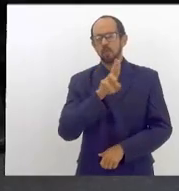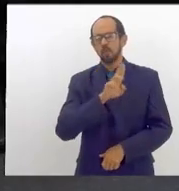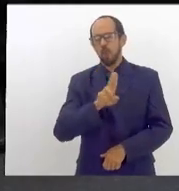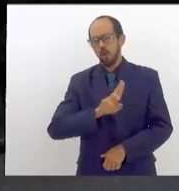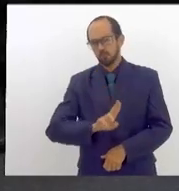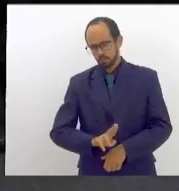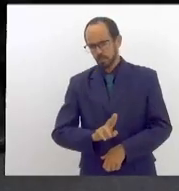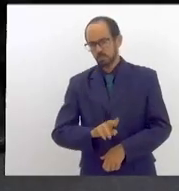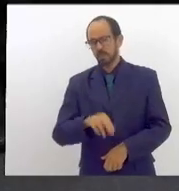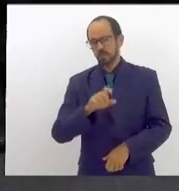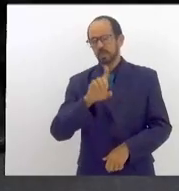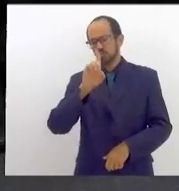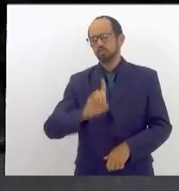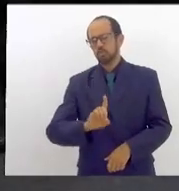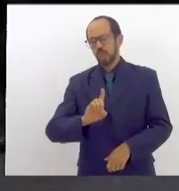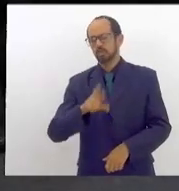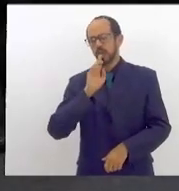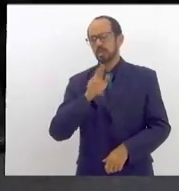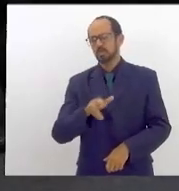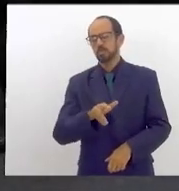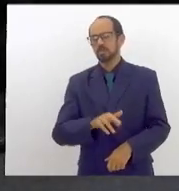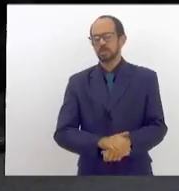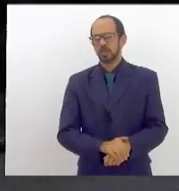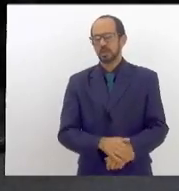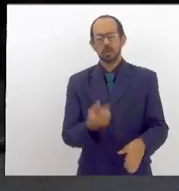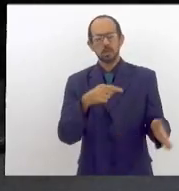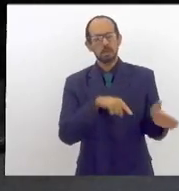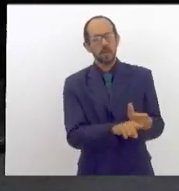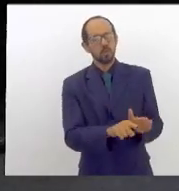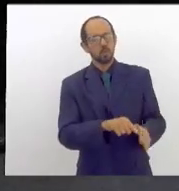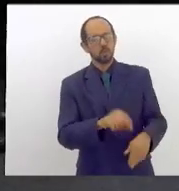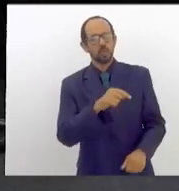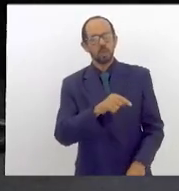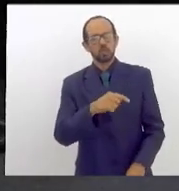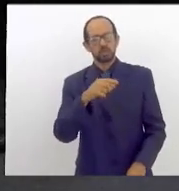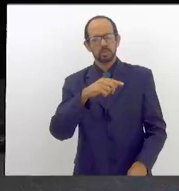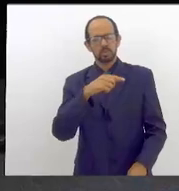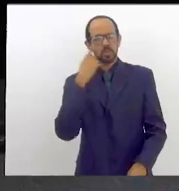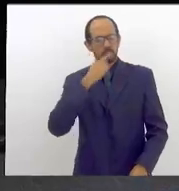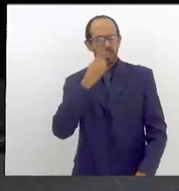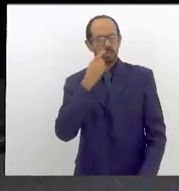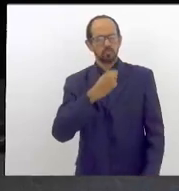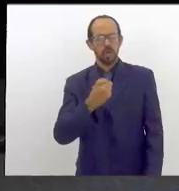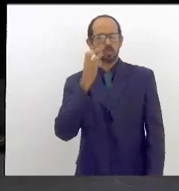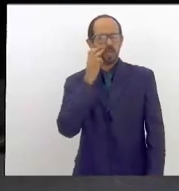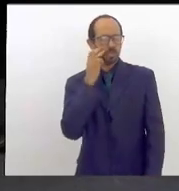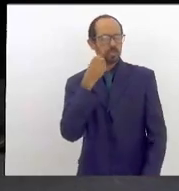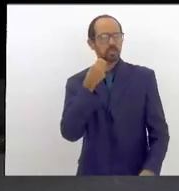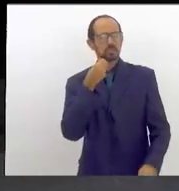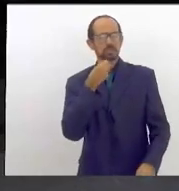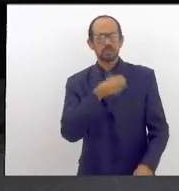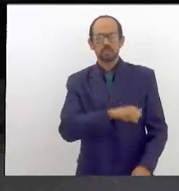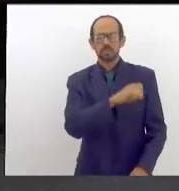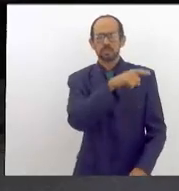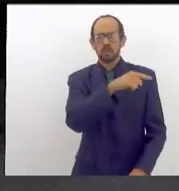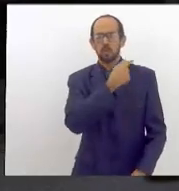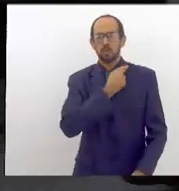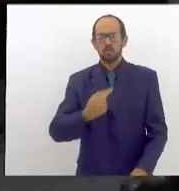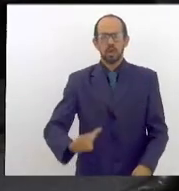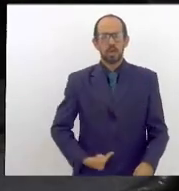para ter direito de resposta pergunta ao deputado valdec se o governador do Estado